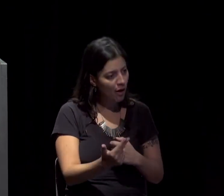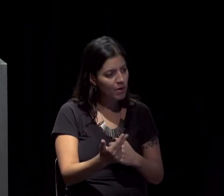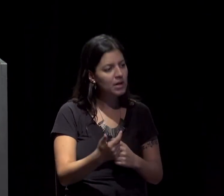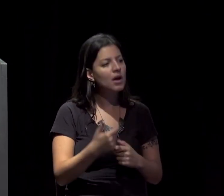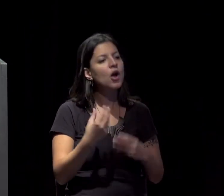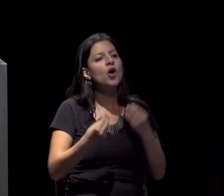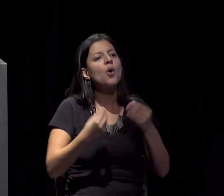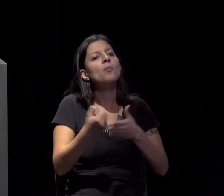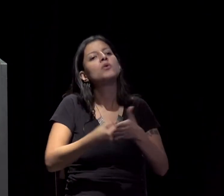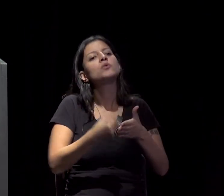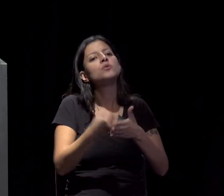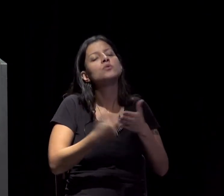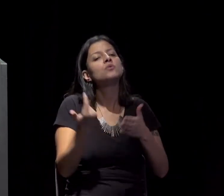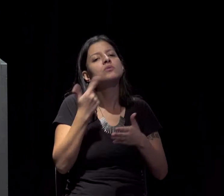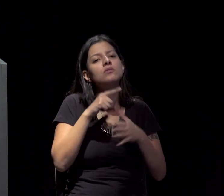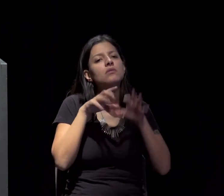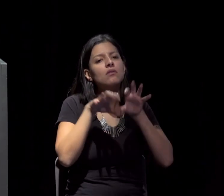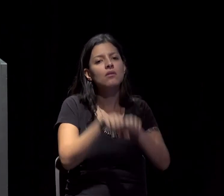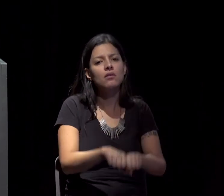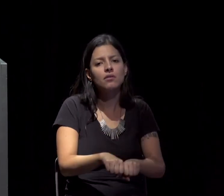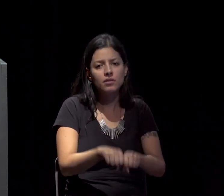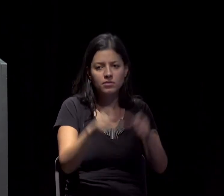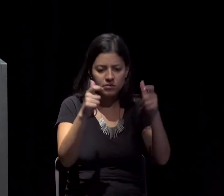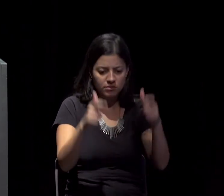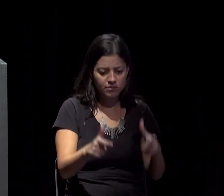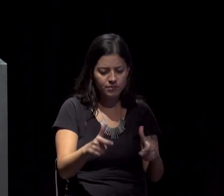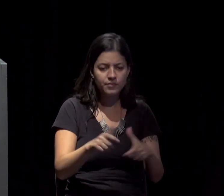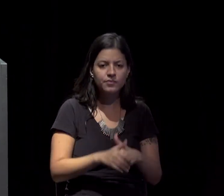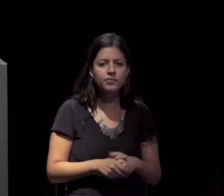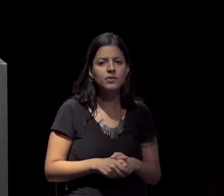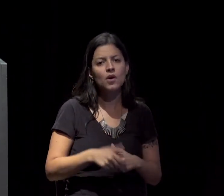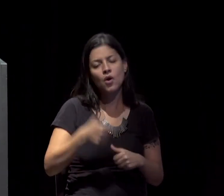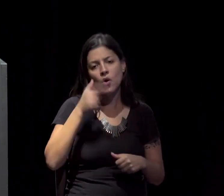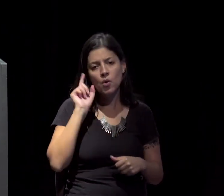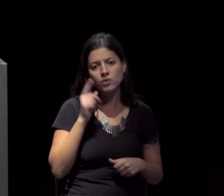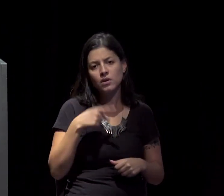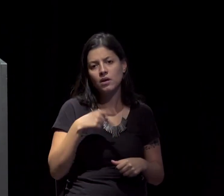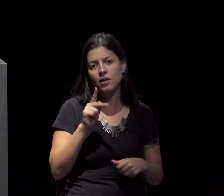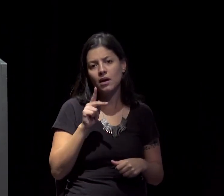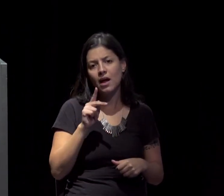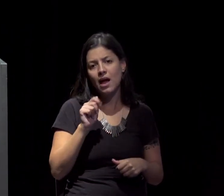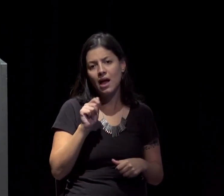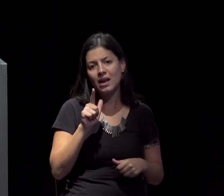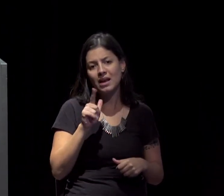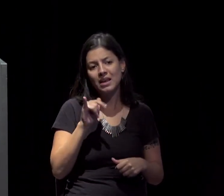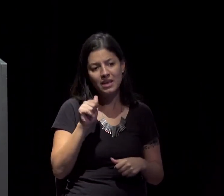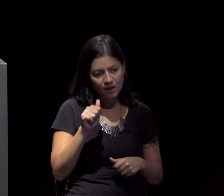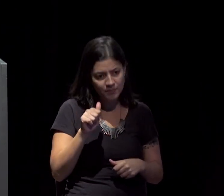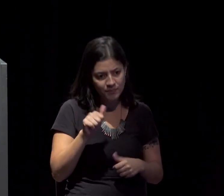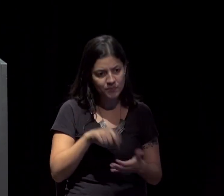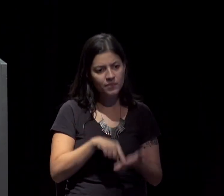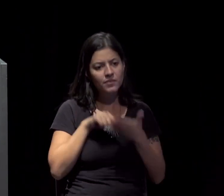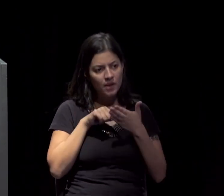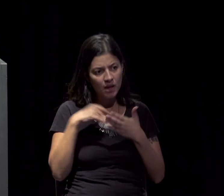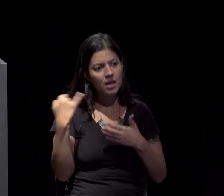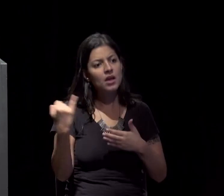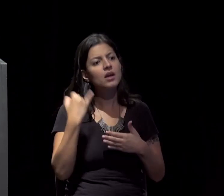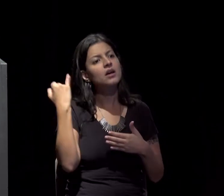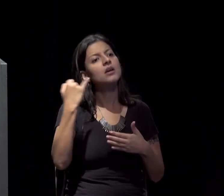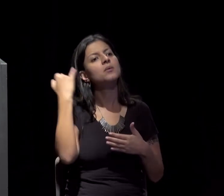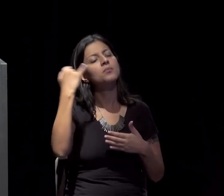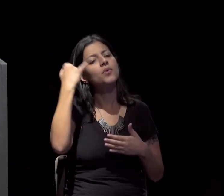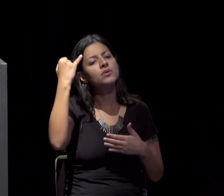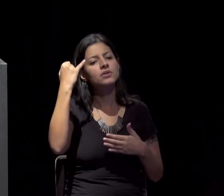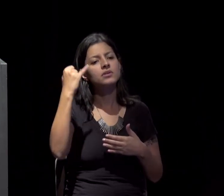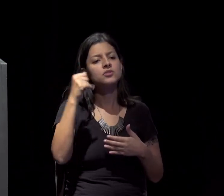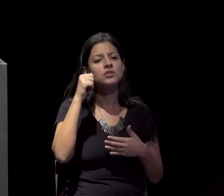espaço. Quando a Kalia Nelson, ontem, por exemplo, recuperava, dentre as várias artistas que nos apresentou, a importância das imagens